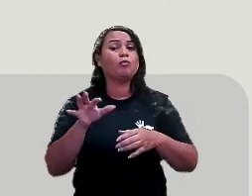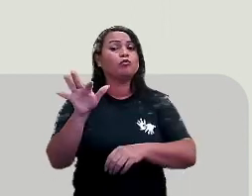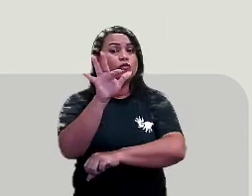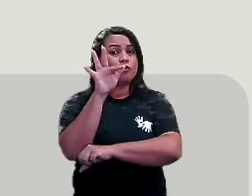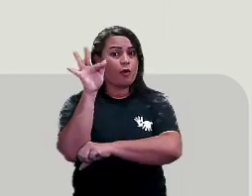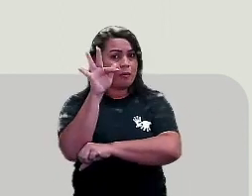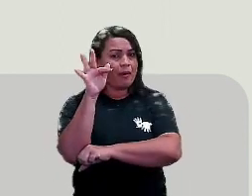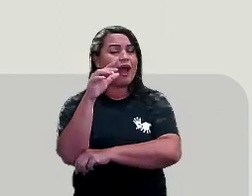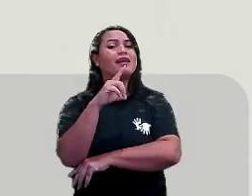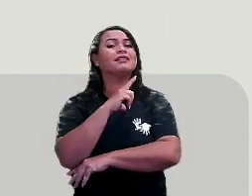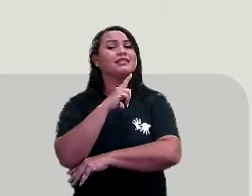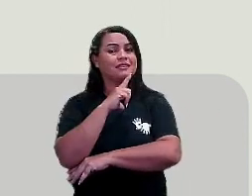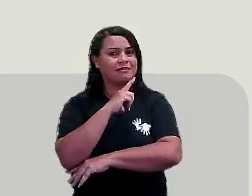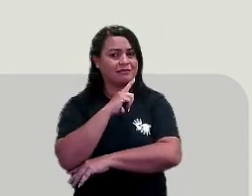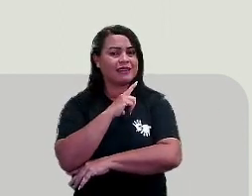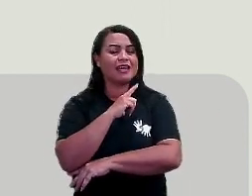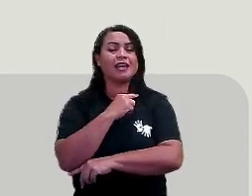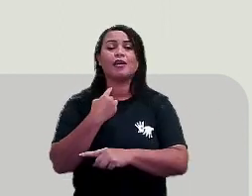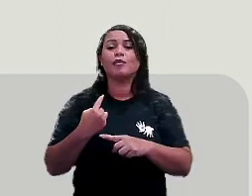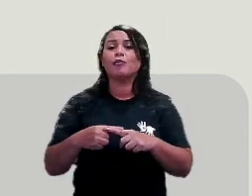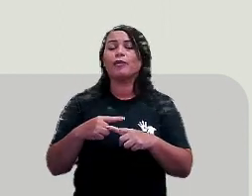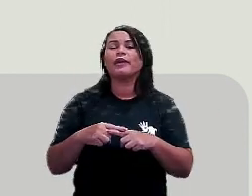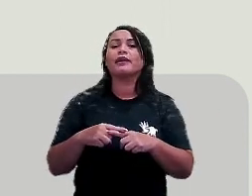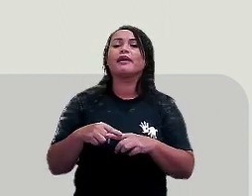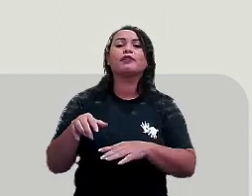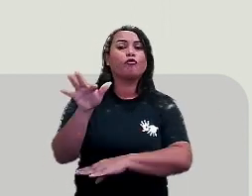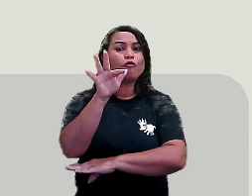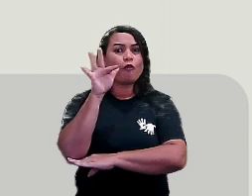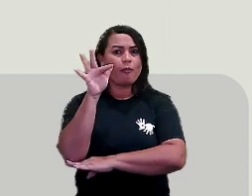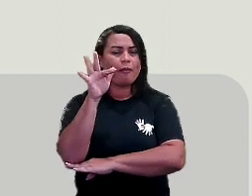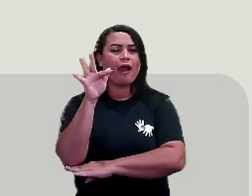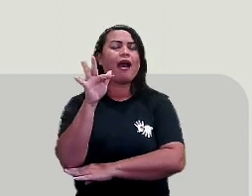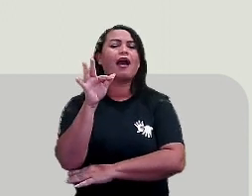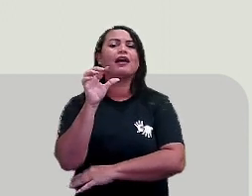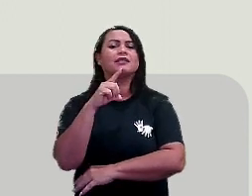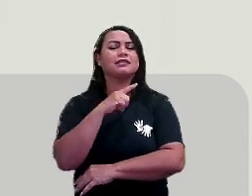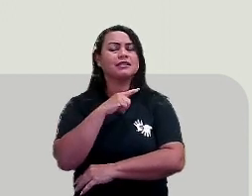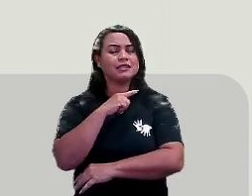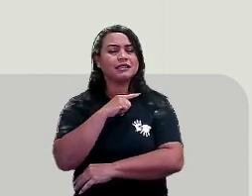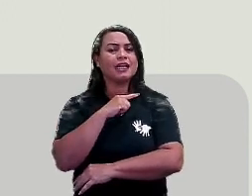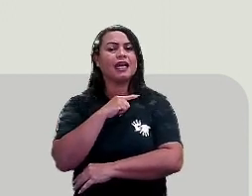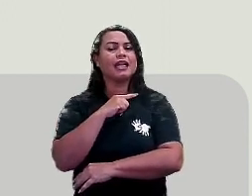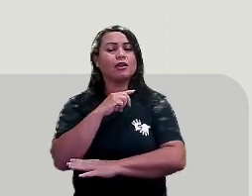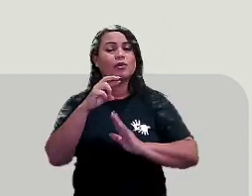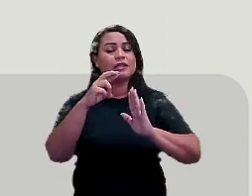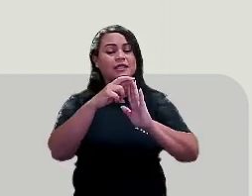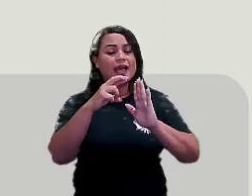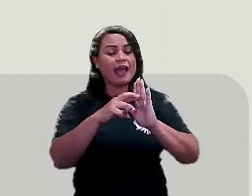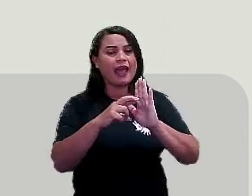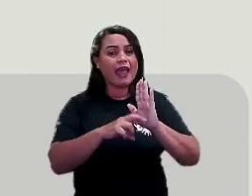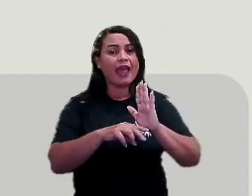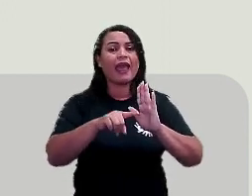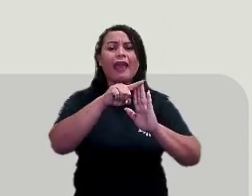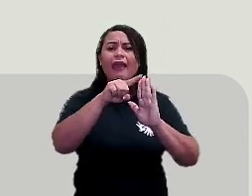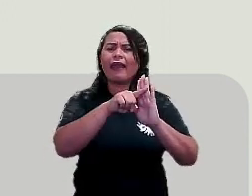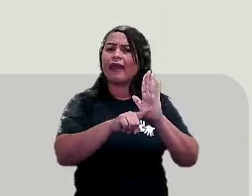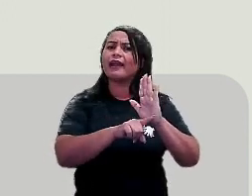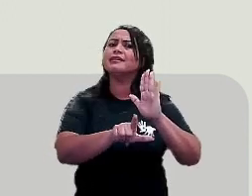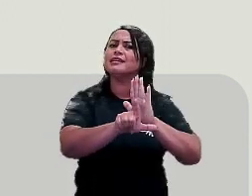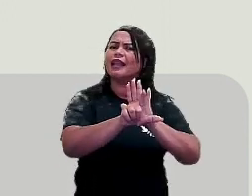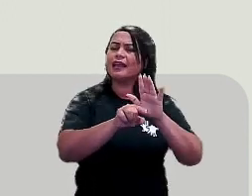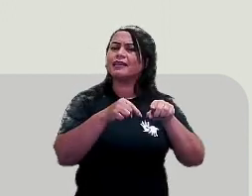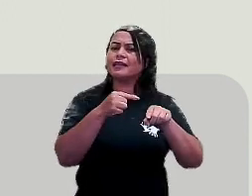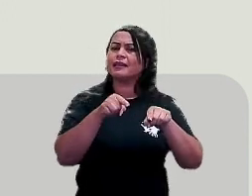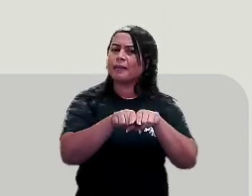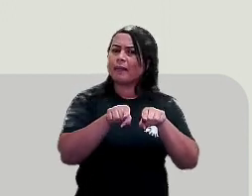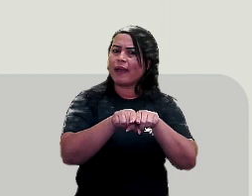pela alta racionalidade e os indivíduos que eles pertencem está aportado por regras e leis. O que podemos trazer como grupos